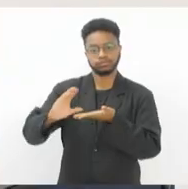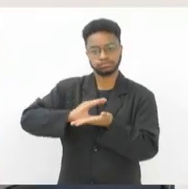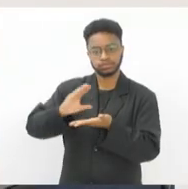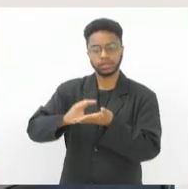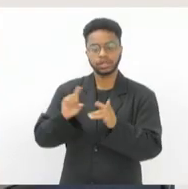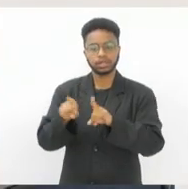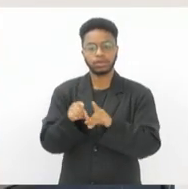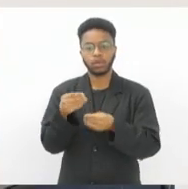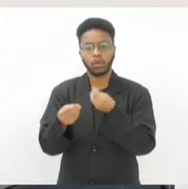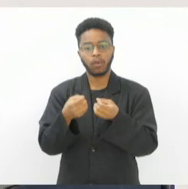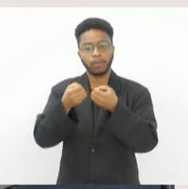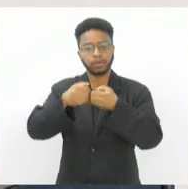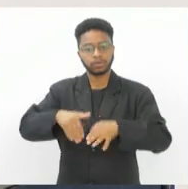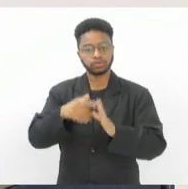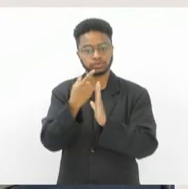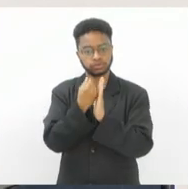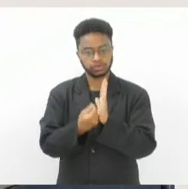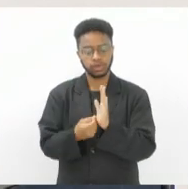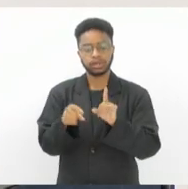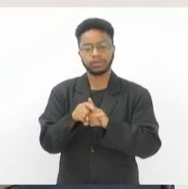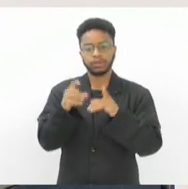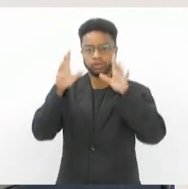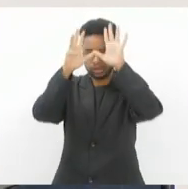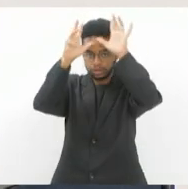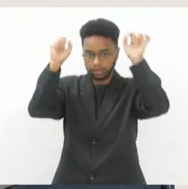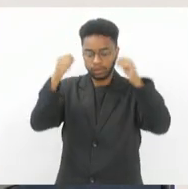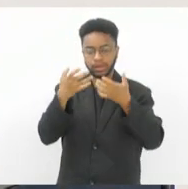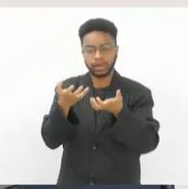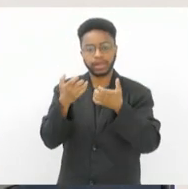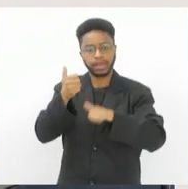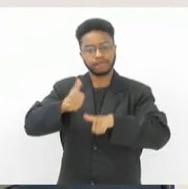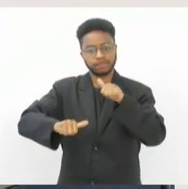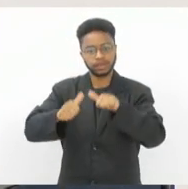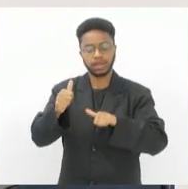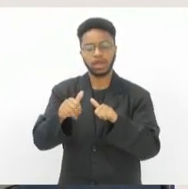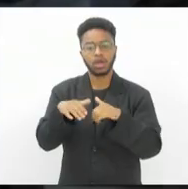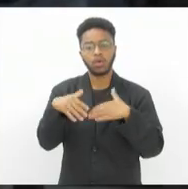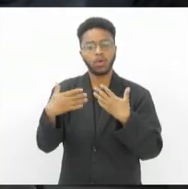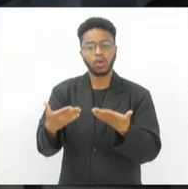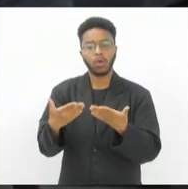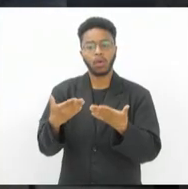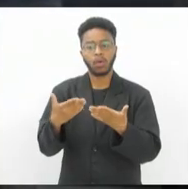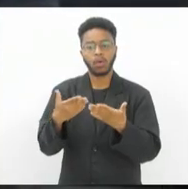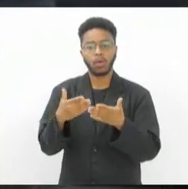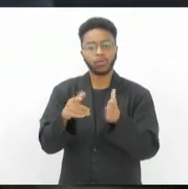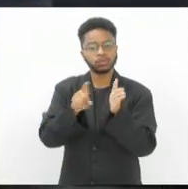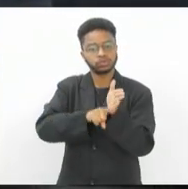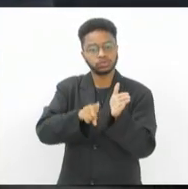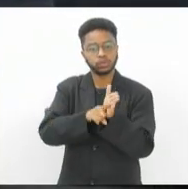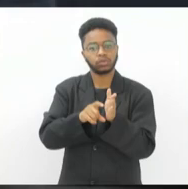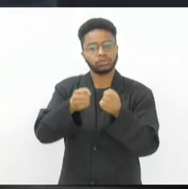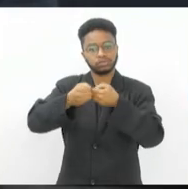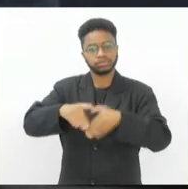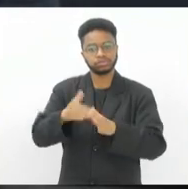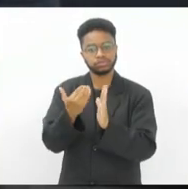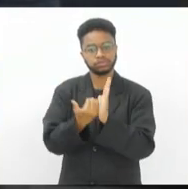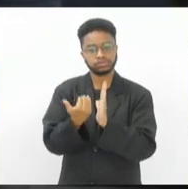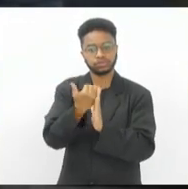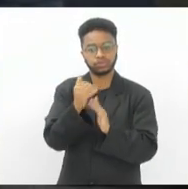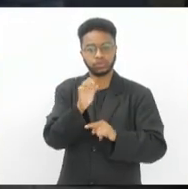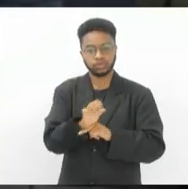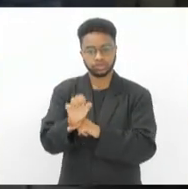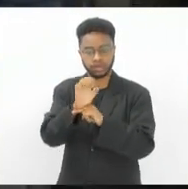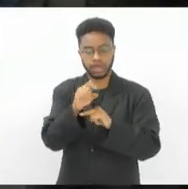O tribunal também propôs a revisão dos benefícios mais onerosos para o Estado. Para a Alerj, especificamente, a gente recomenda